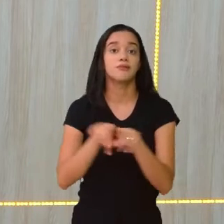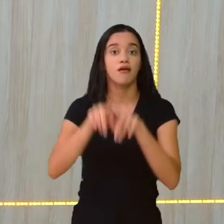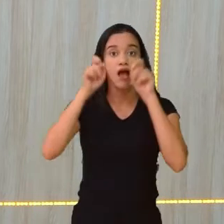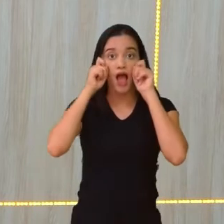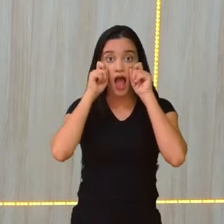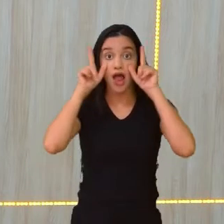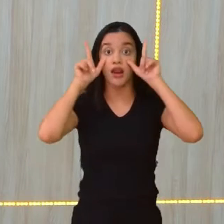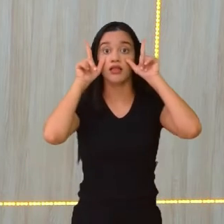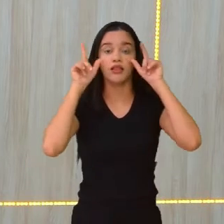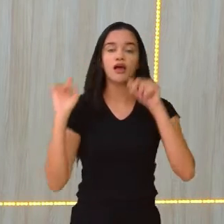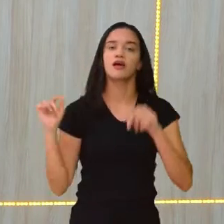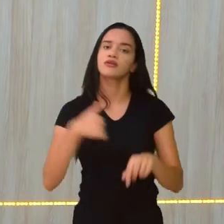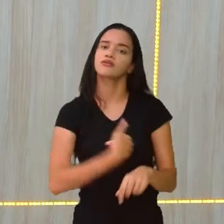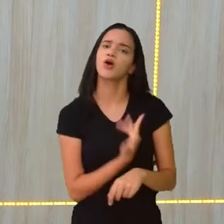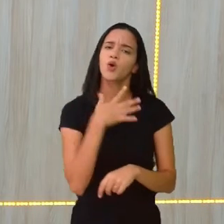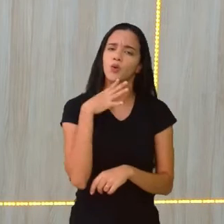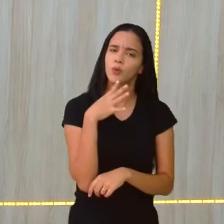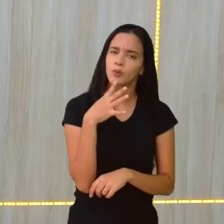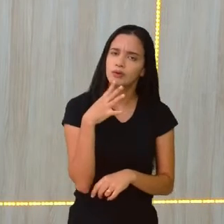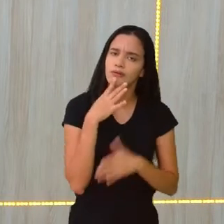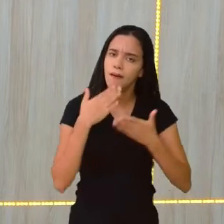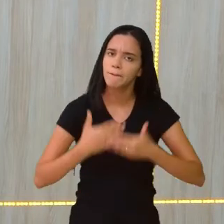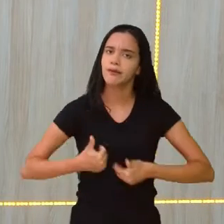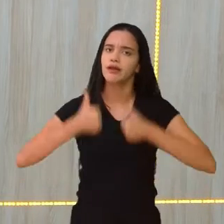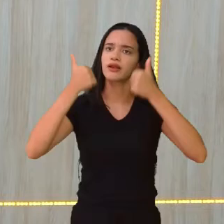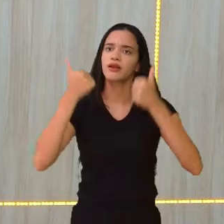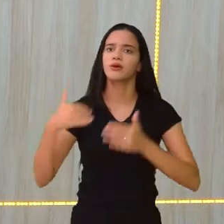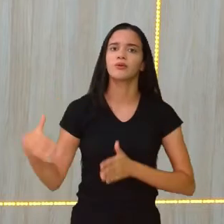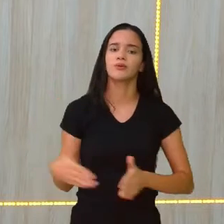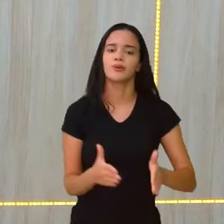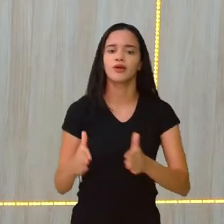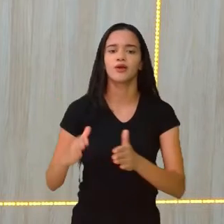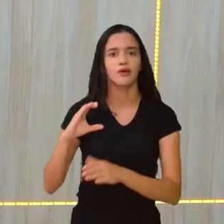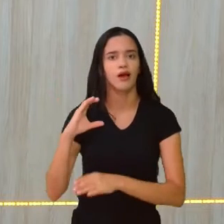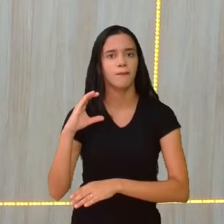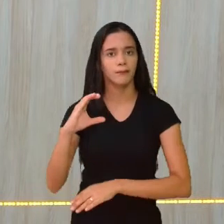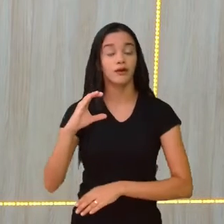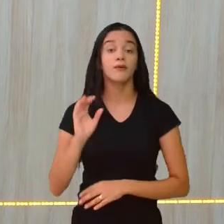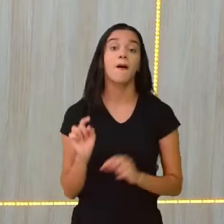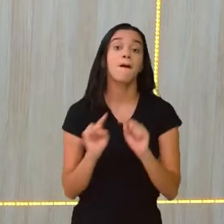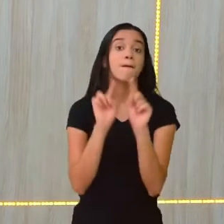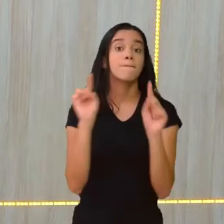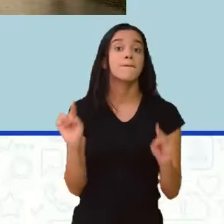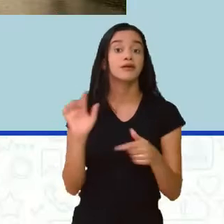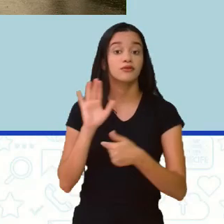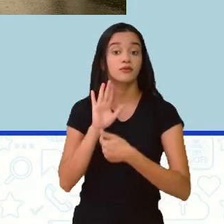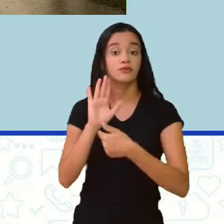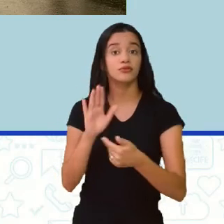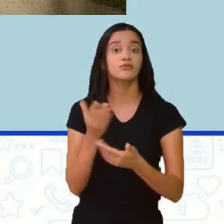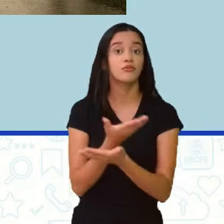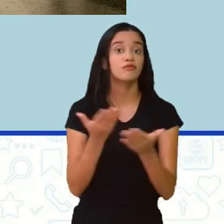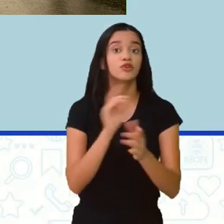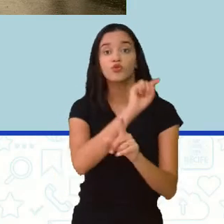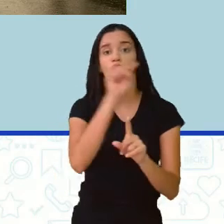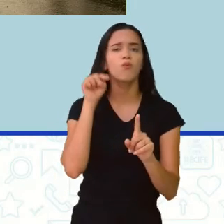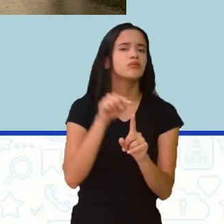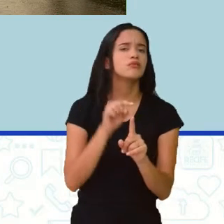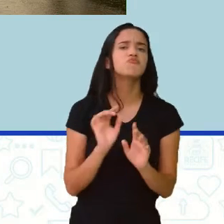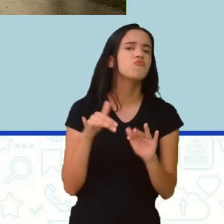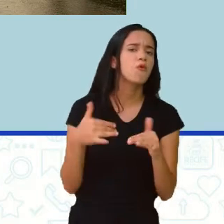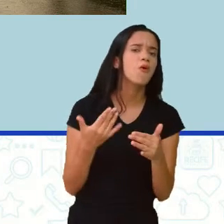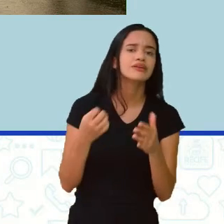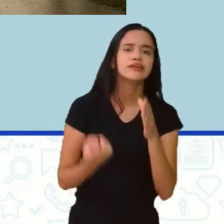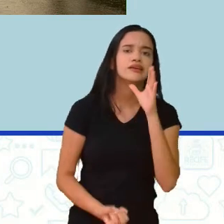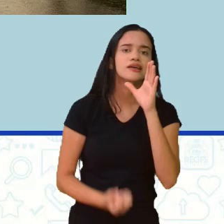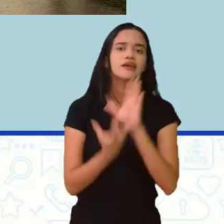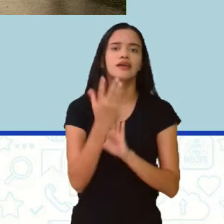alertar para que a gente possa conhecer melhor esse rio Capibaribe. Mas aí eu trouxe para vocês qual o objetivo, né, deles